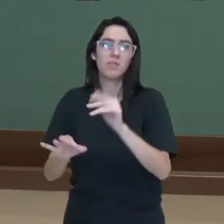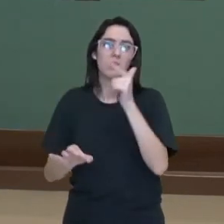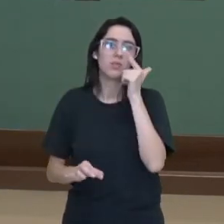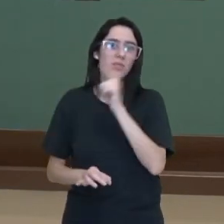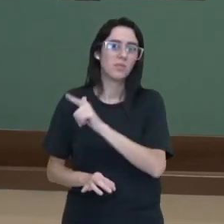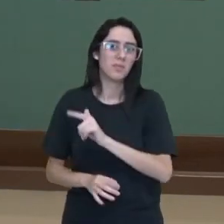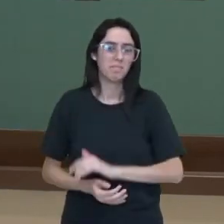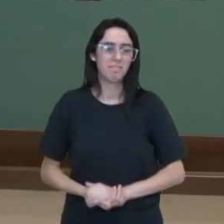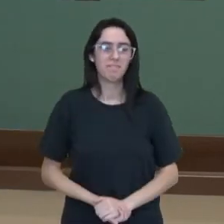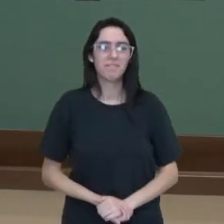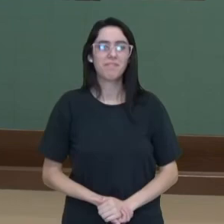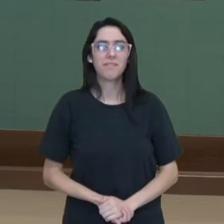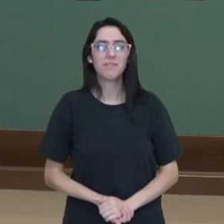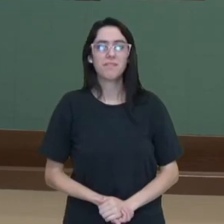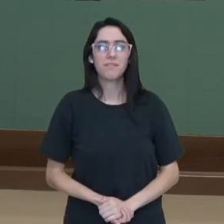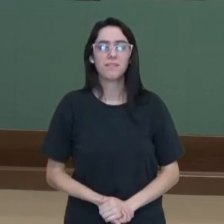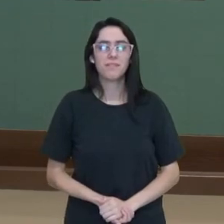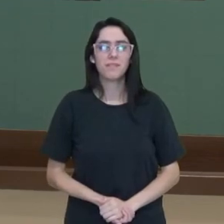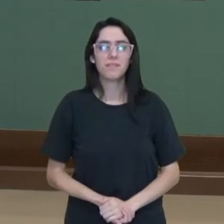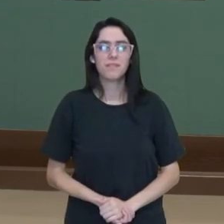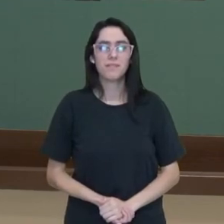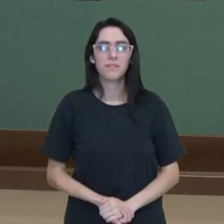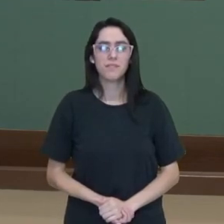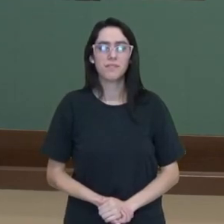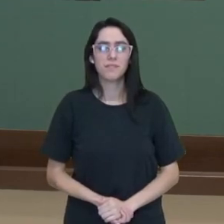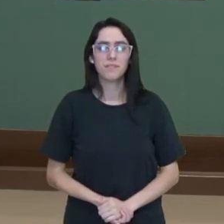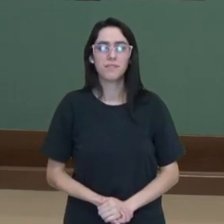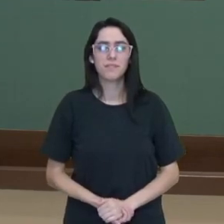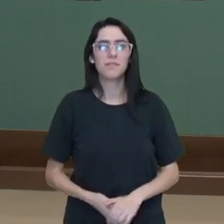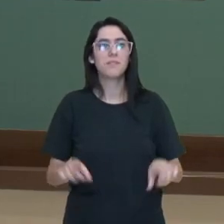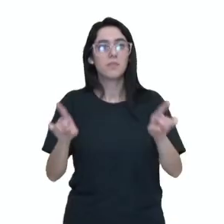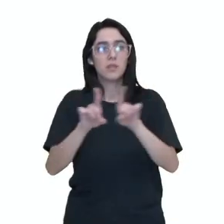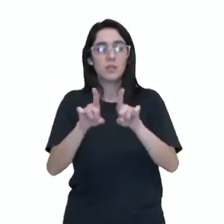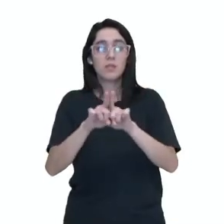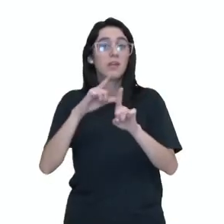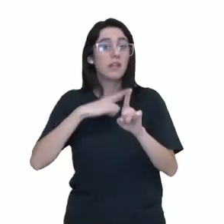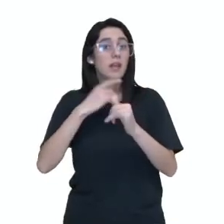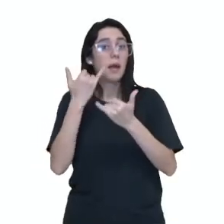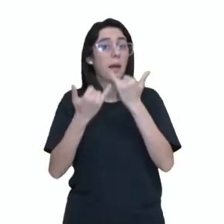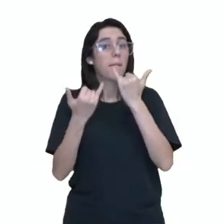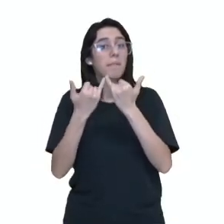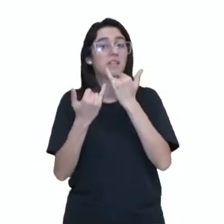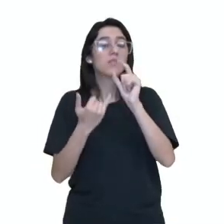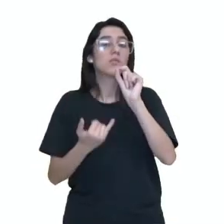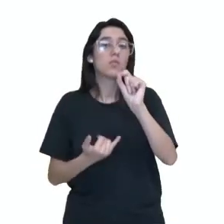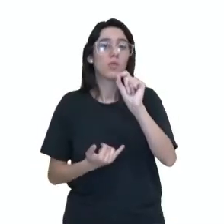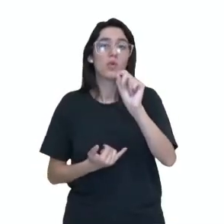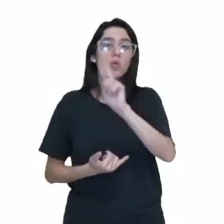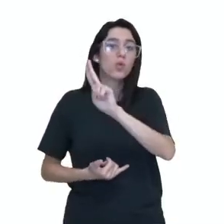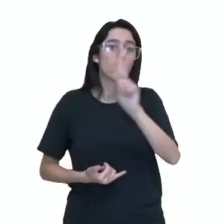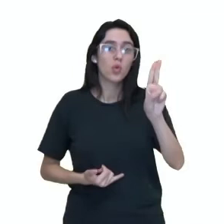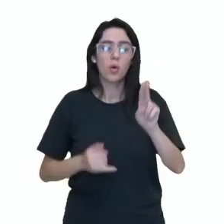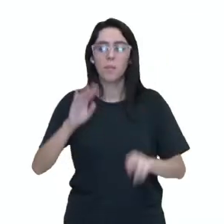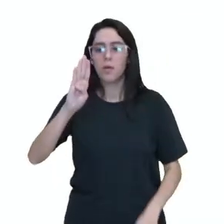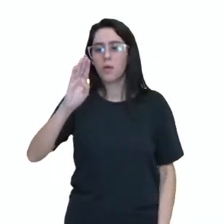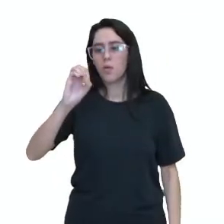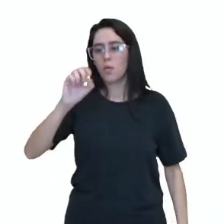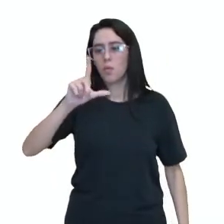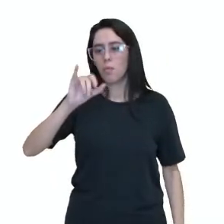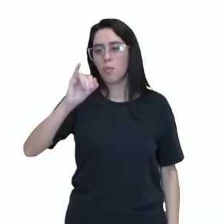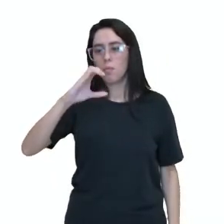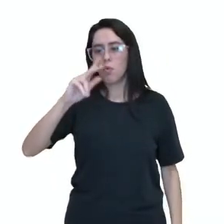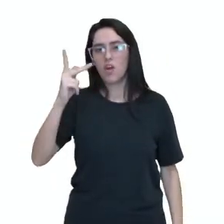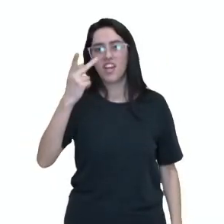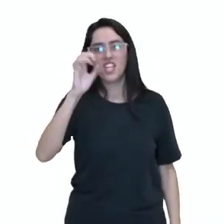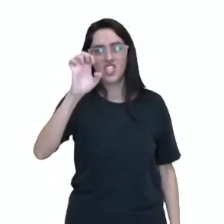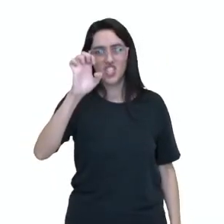ela deslize mais, tá? Também parecido com a bocha e com o curling é o boliche, né? O boliche,